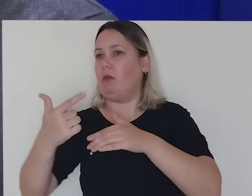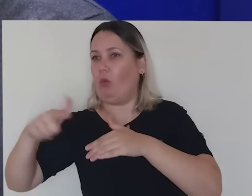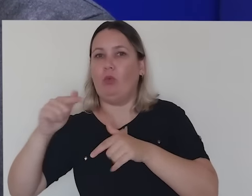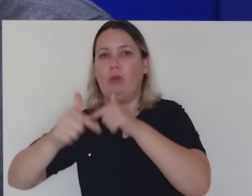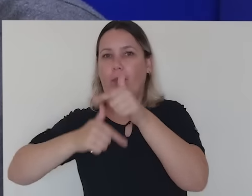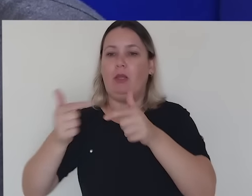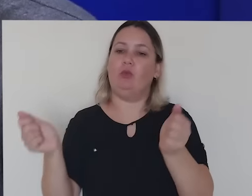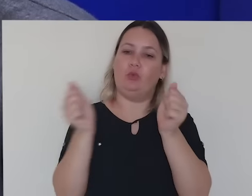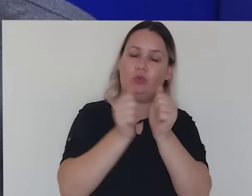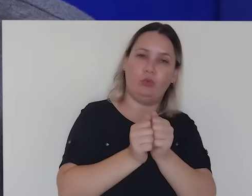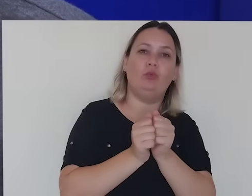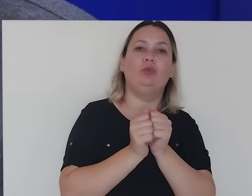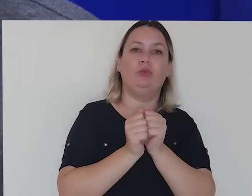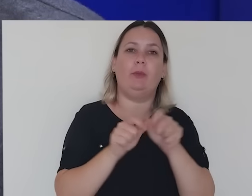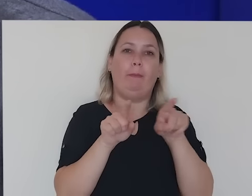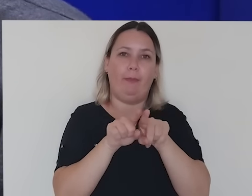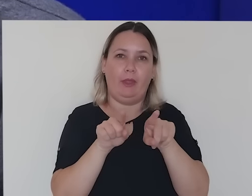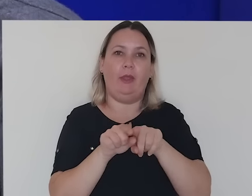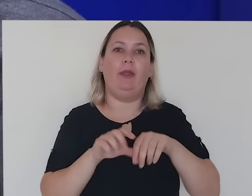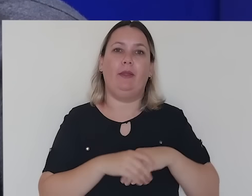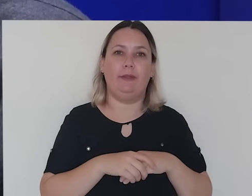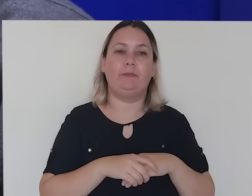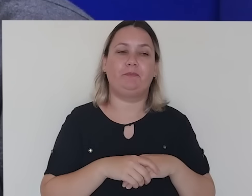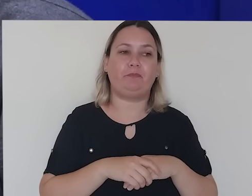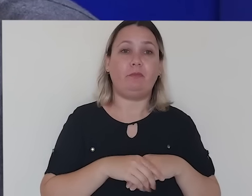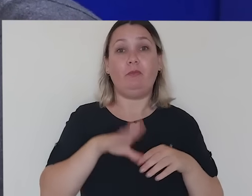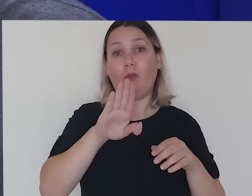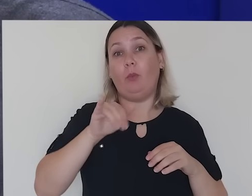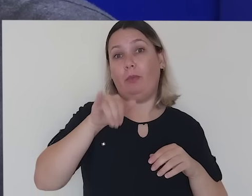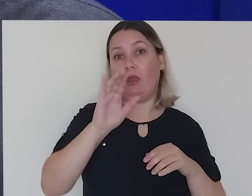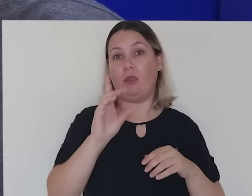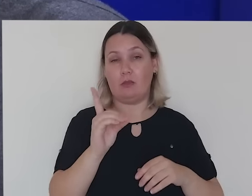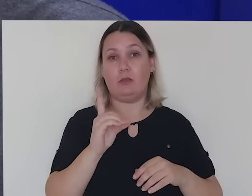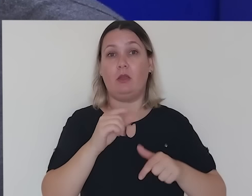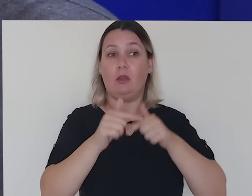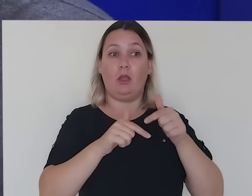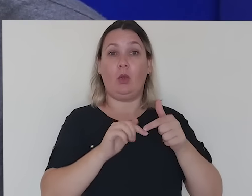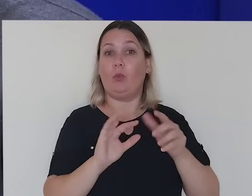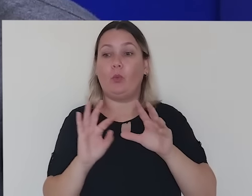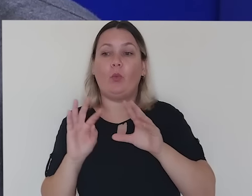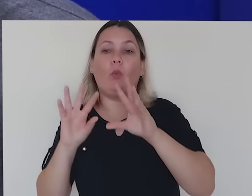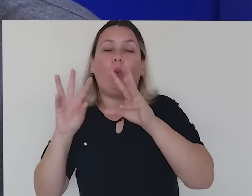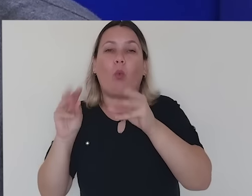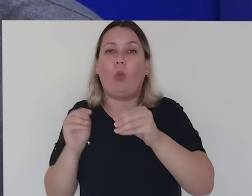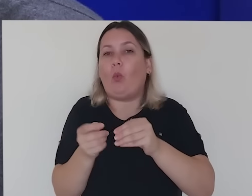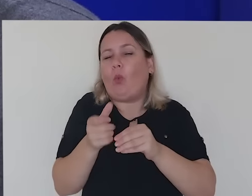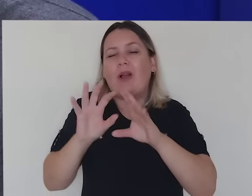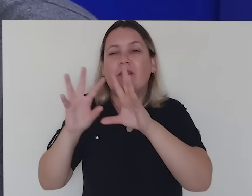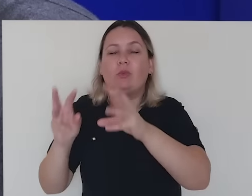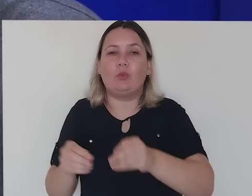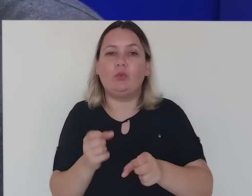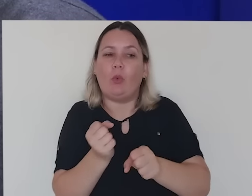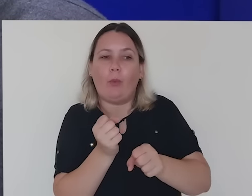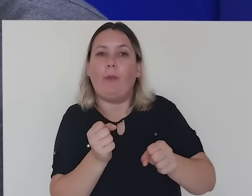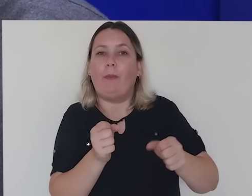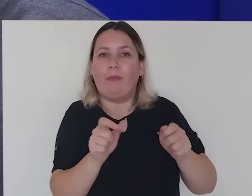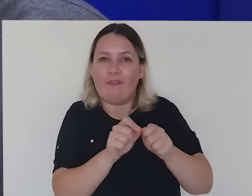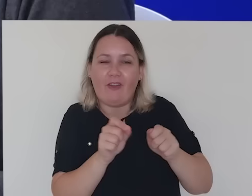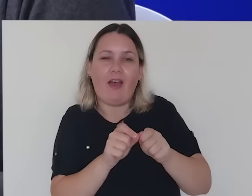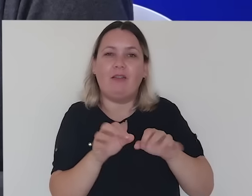mesmo que a bied seja uma empresa que faça quase tudo que ela pode né Você tem o se que é é um carro e um